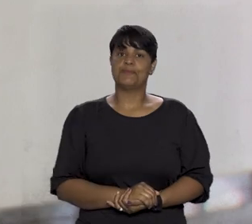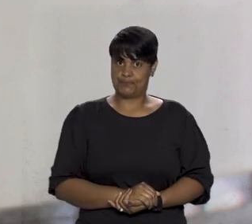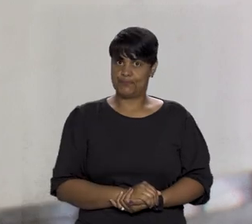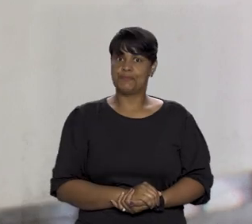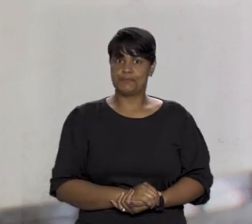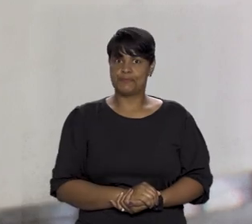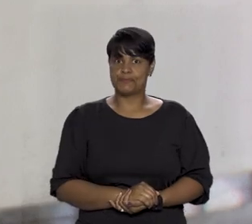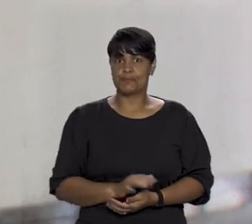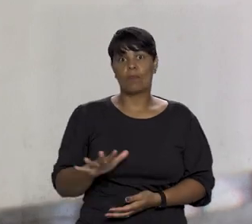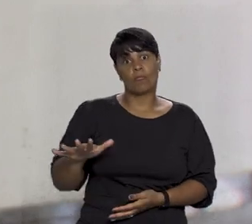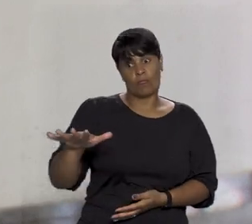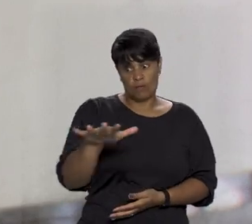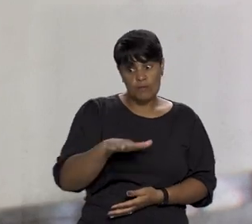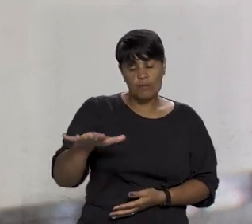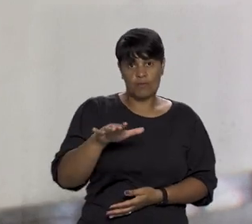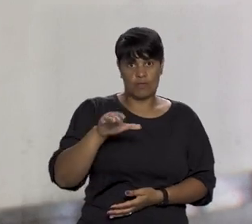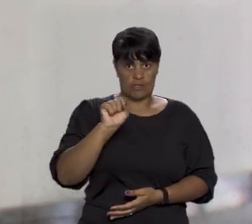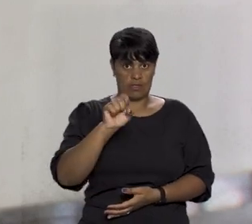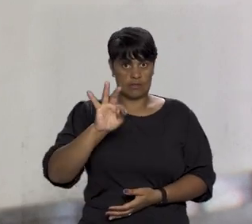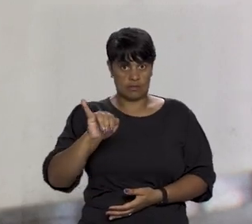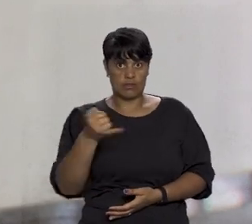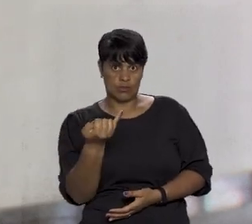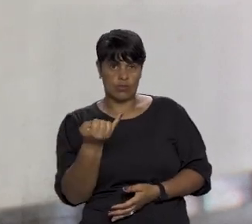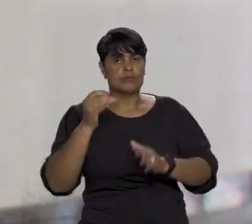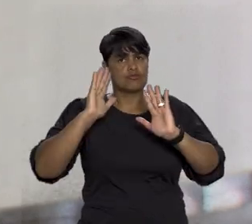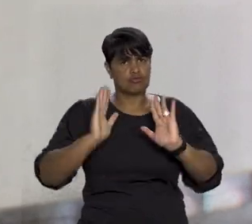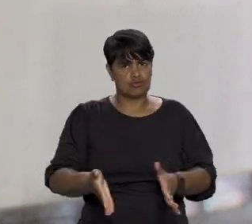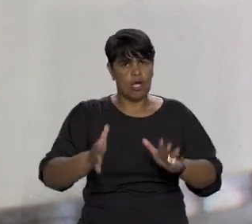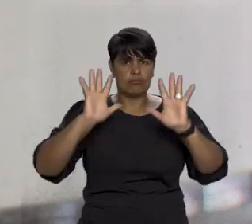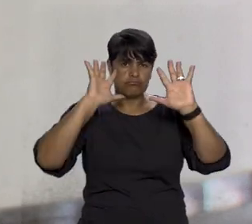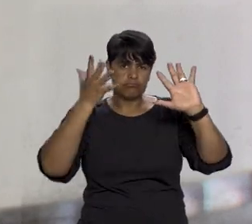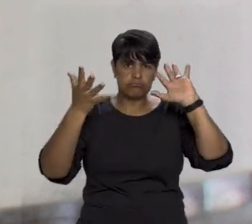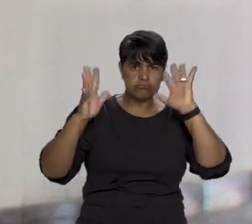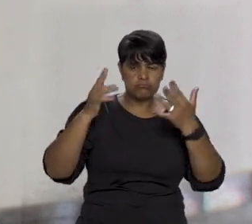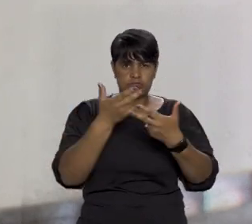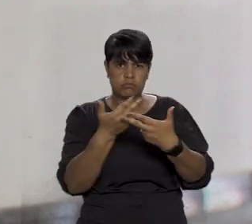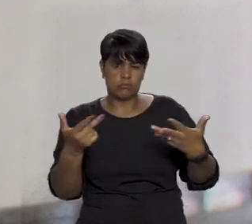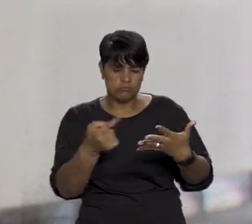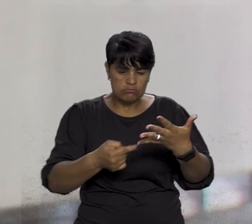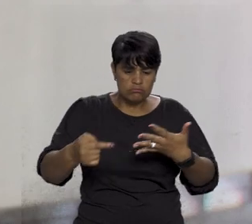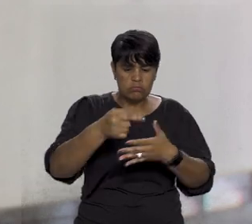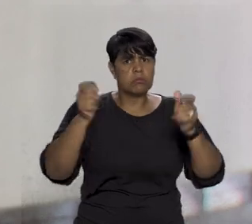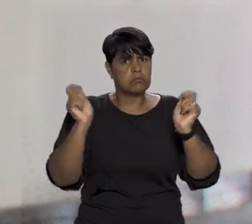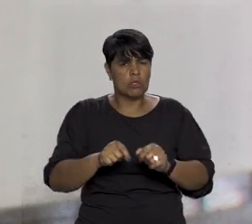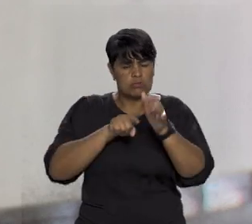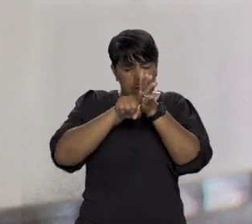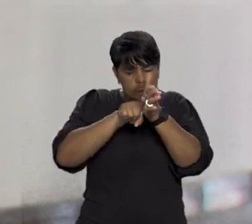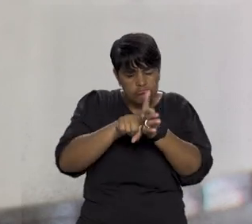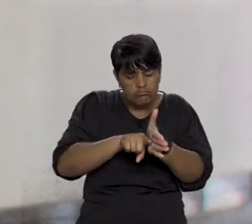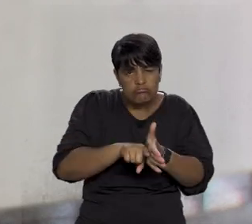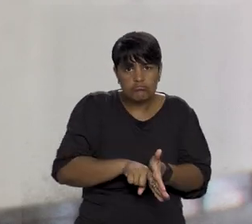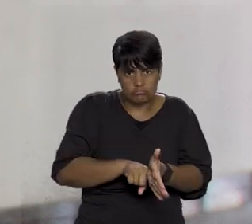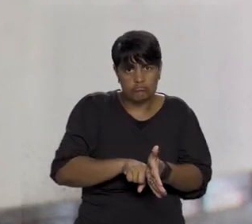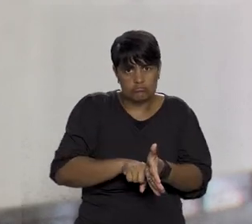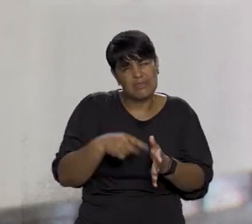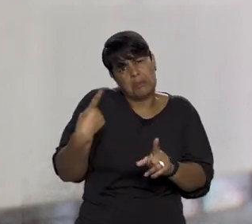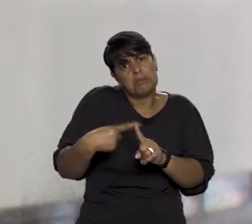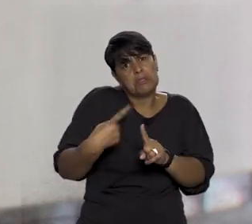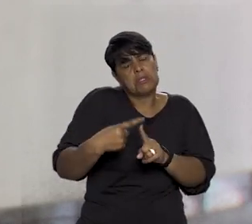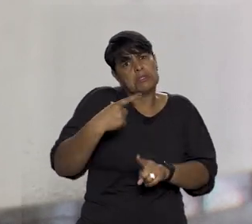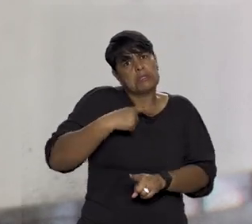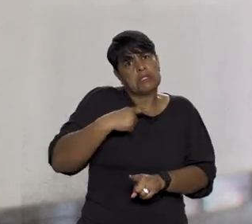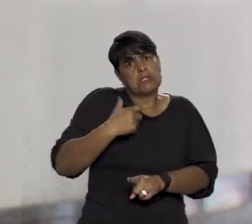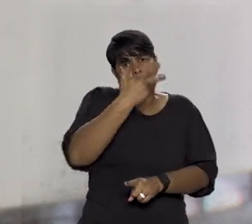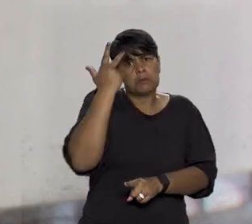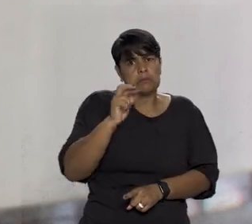no âmbito Superior Tribunal de Justiça foram deferidas cautelares para aprofundar as investigações devido à existência de